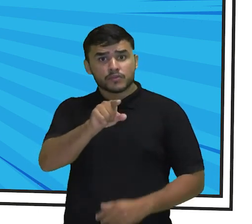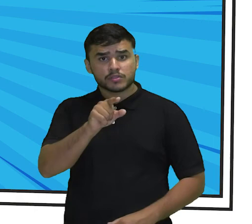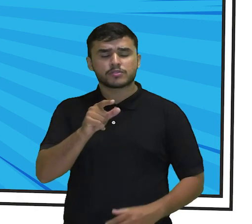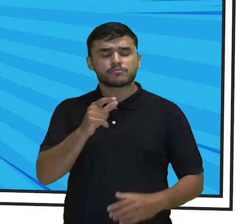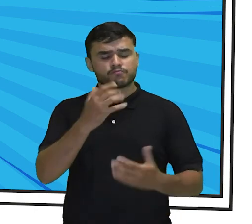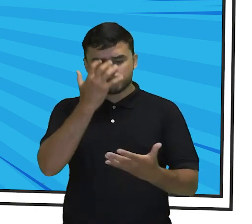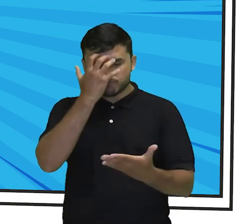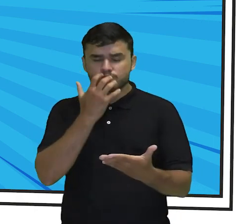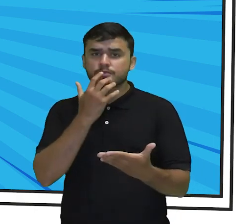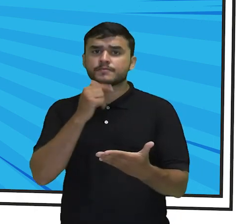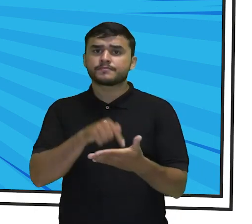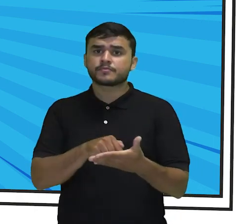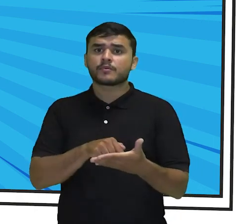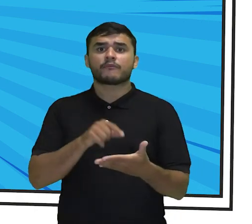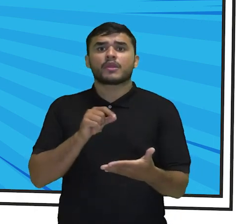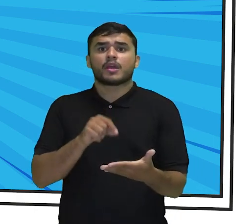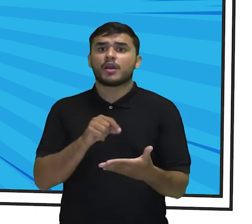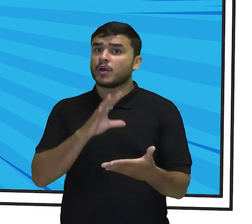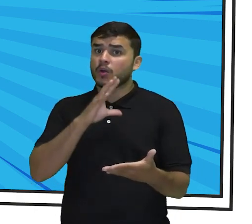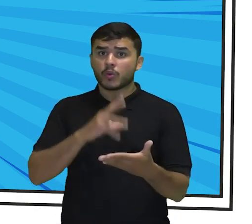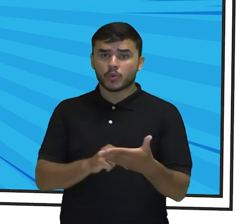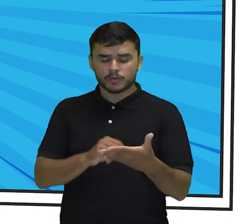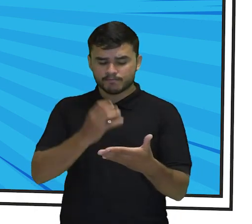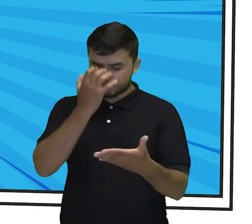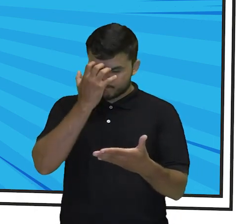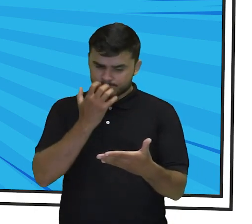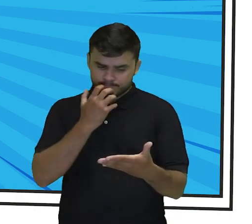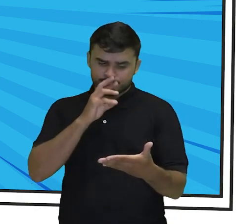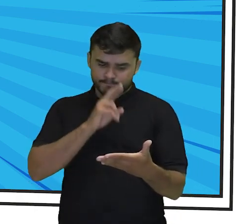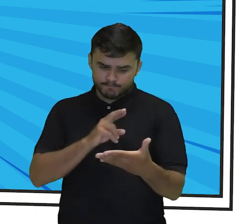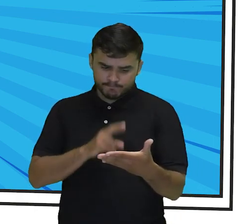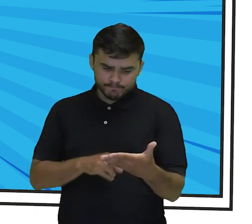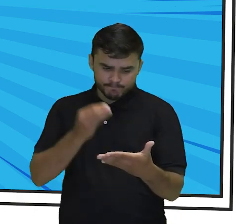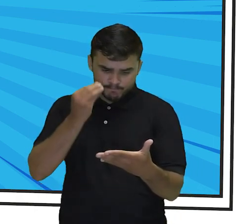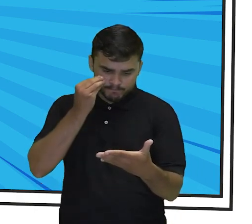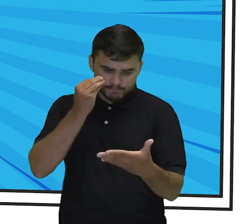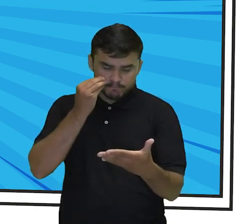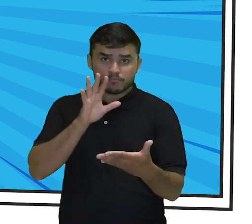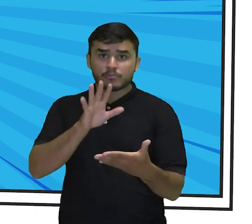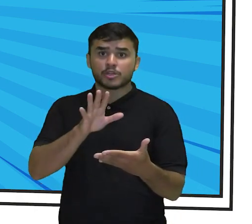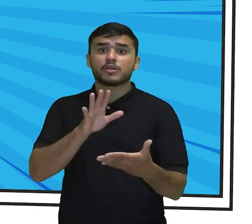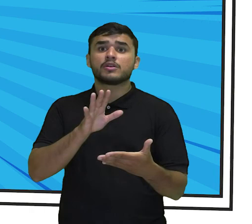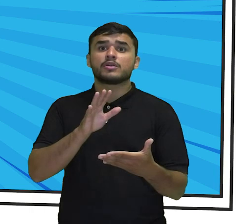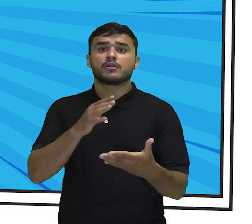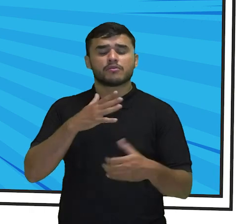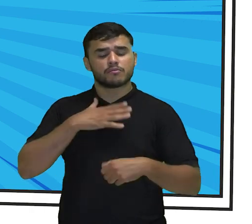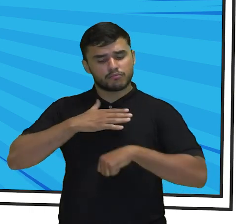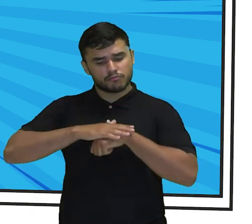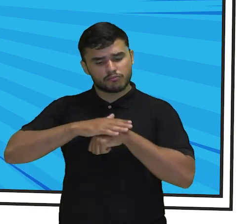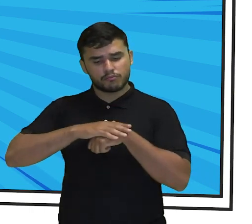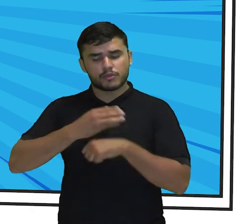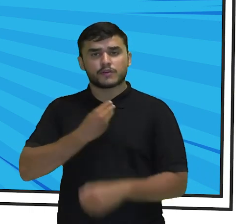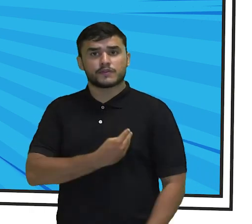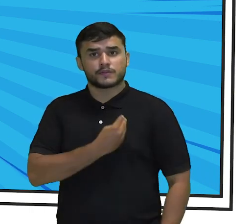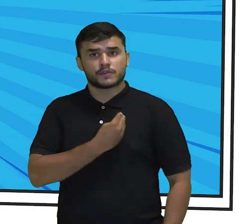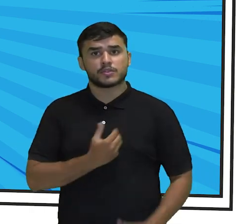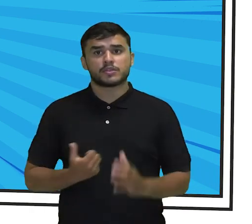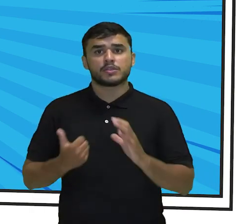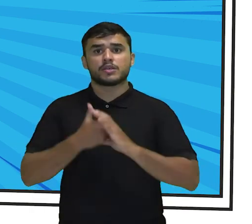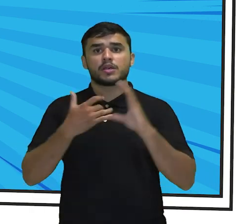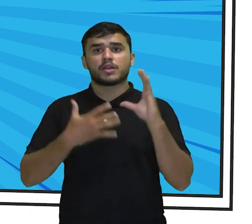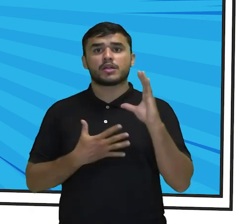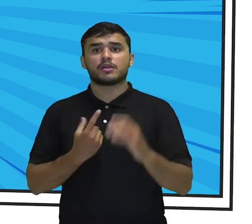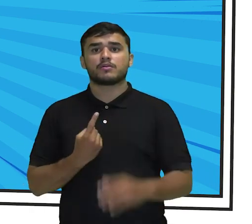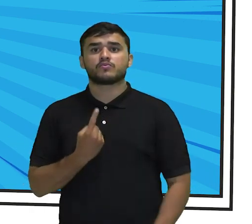prova valendo totalmente. Mas é claro, saiba dos seus outros valores, que esse valor é um